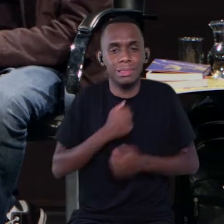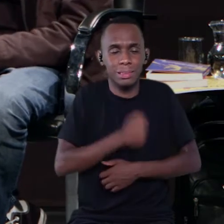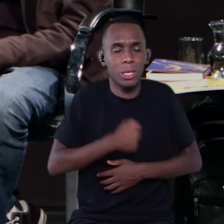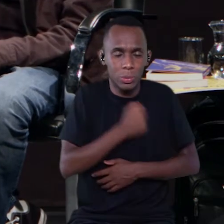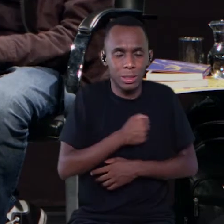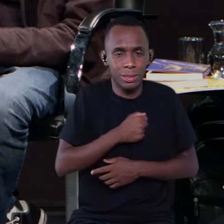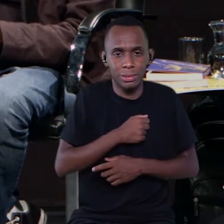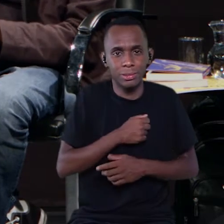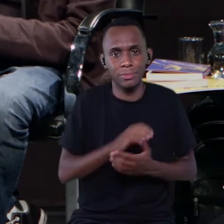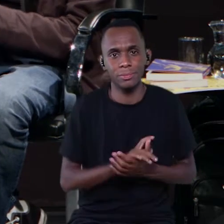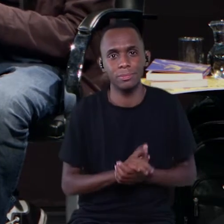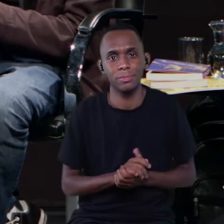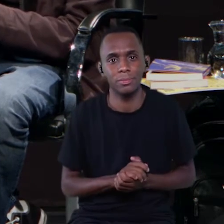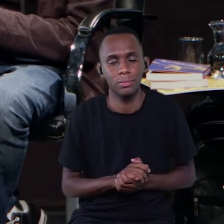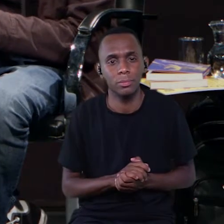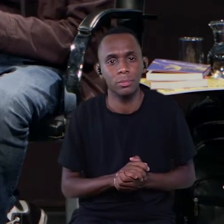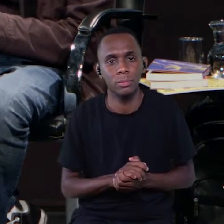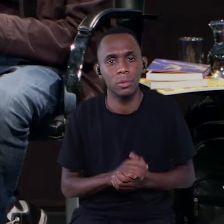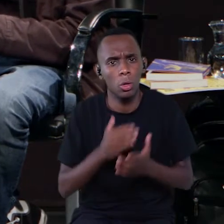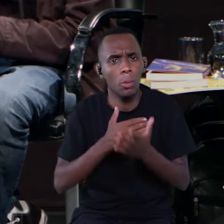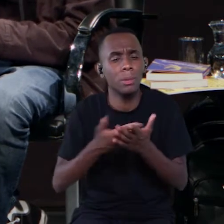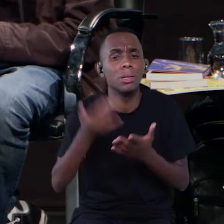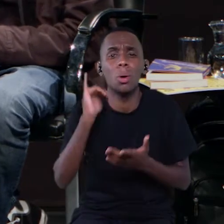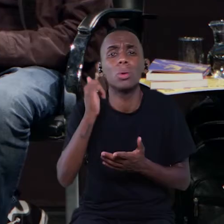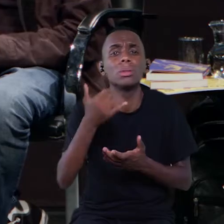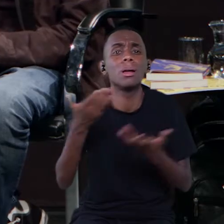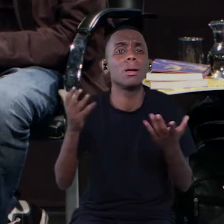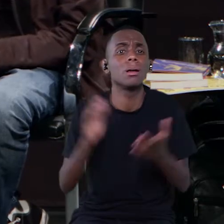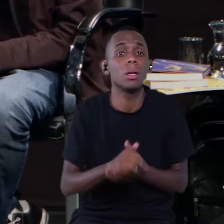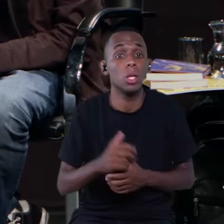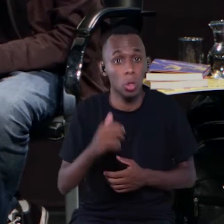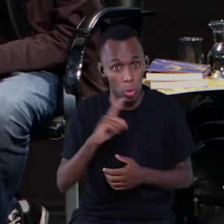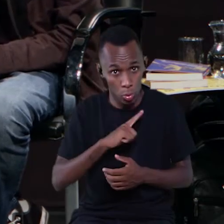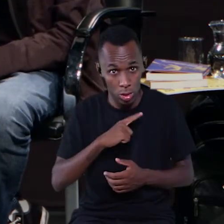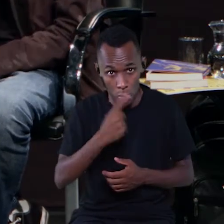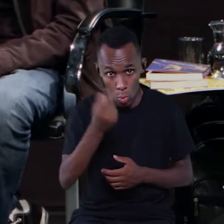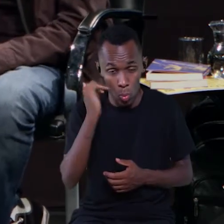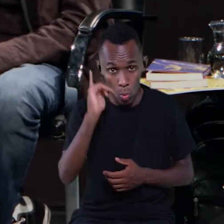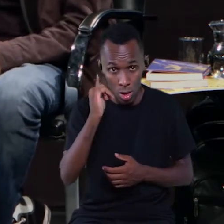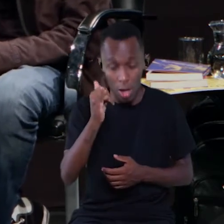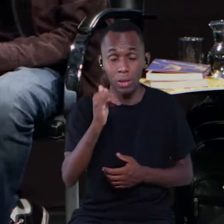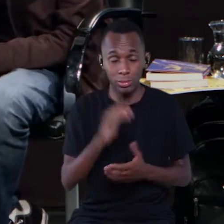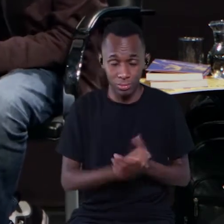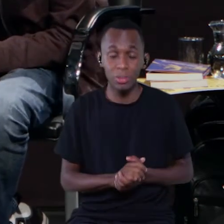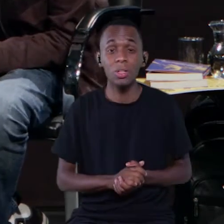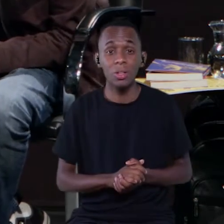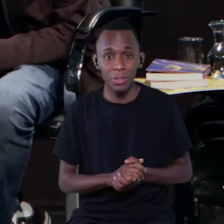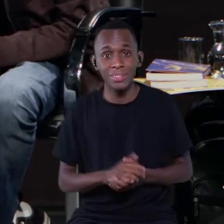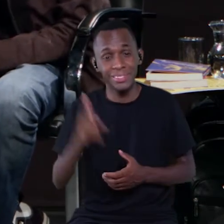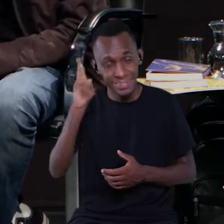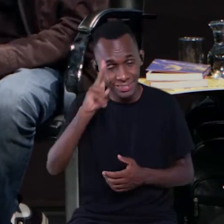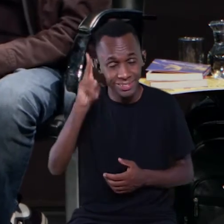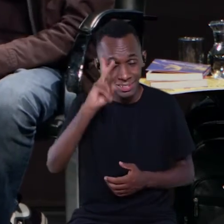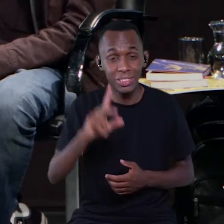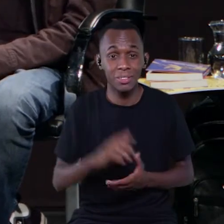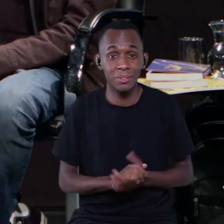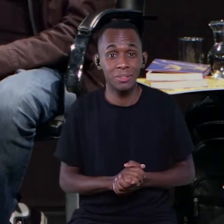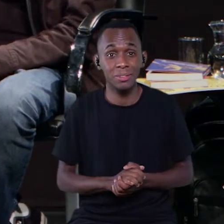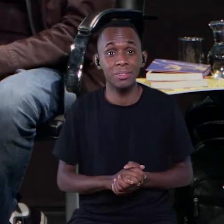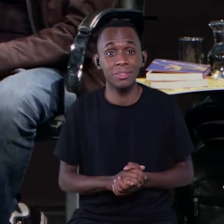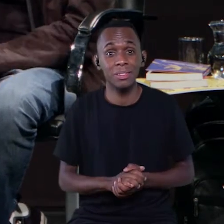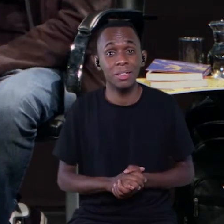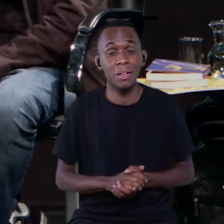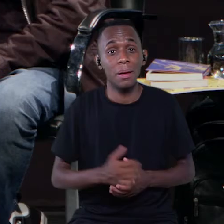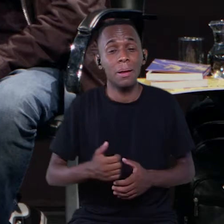presenças. Tu vai começar a contar casos, não? Eu tenho um caso para contar. Mas podemos, Afonso. Muitos deles. Primeiro, assim, de